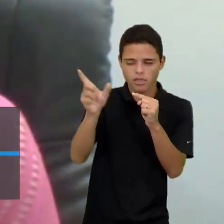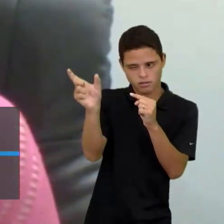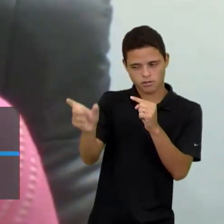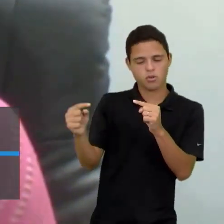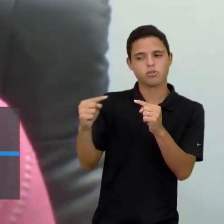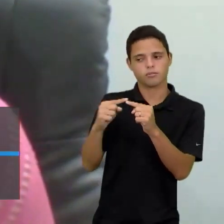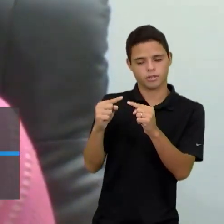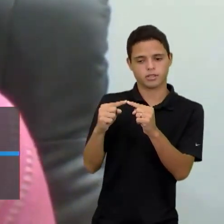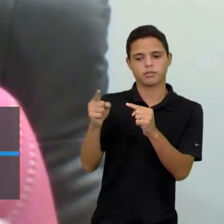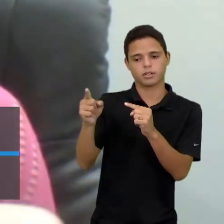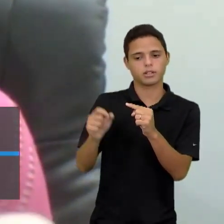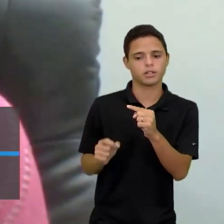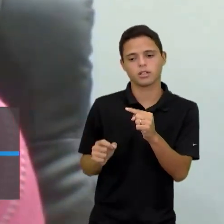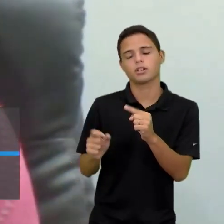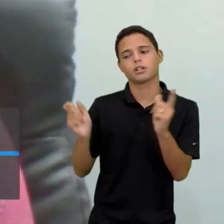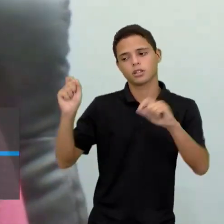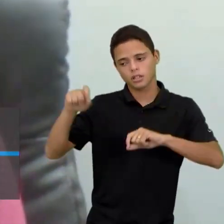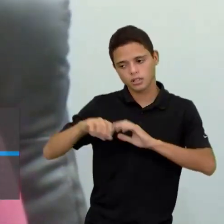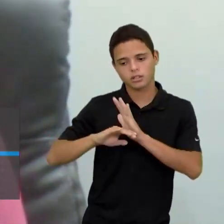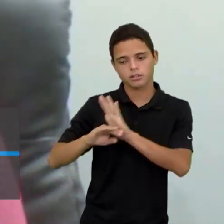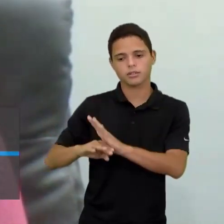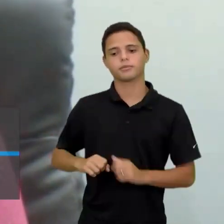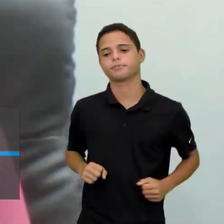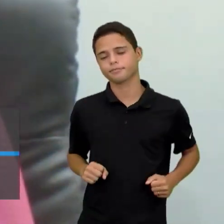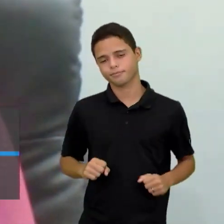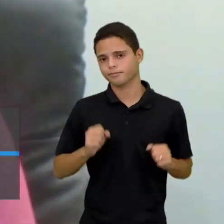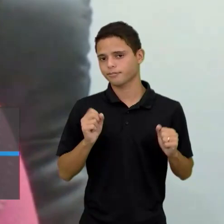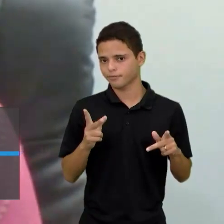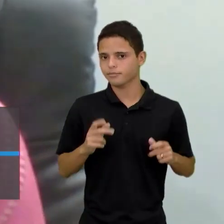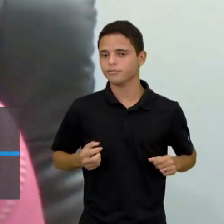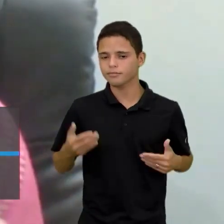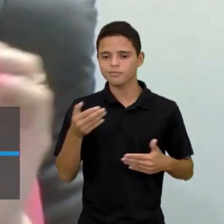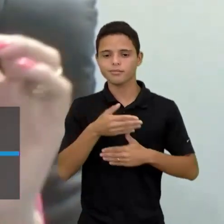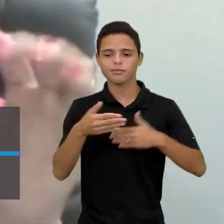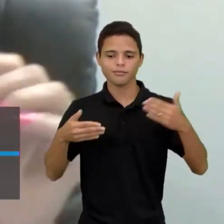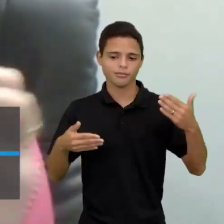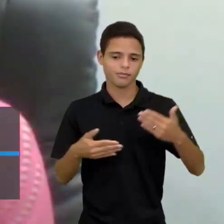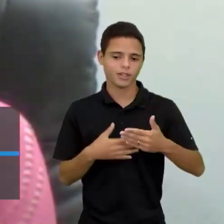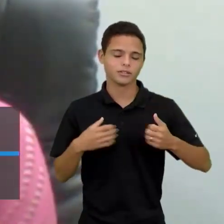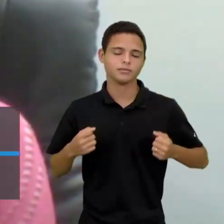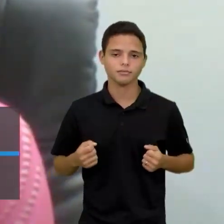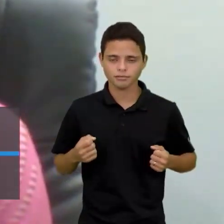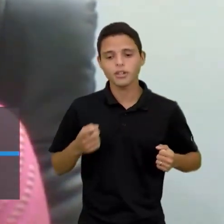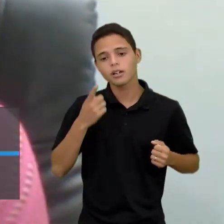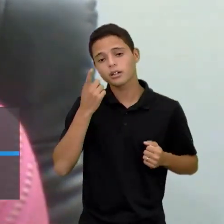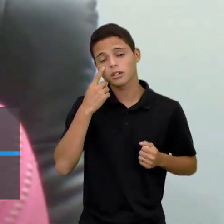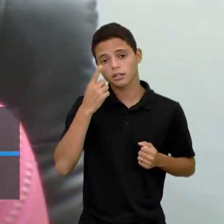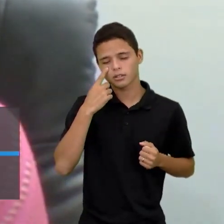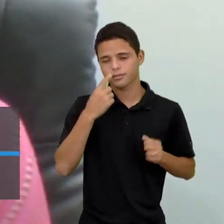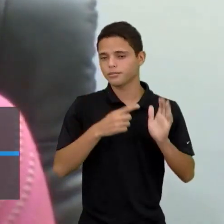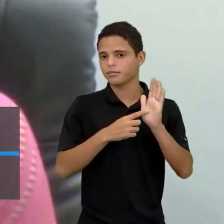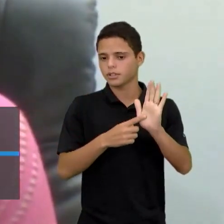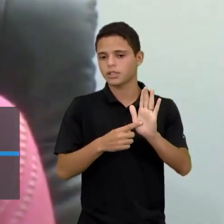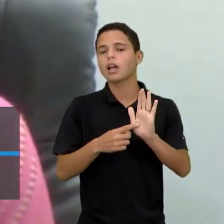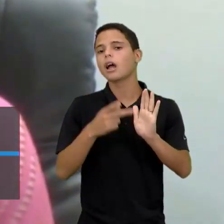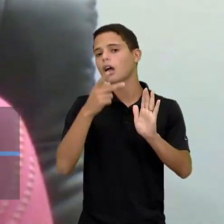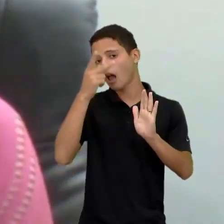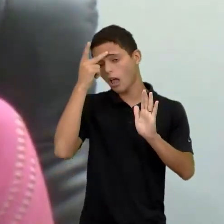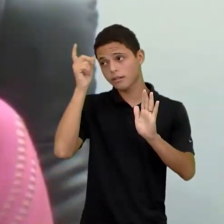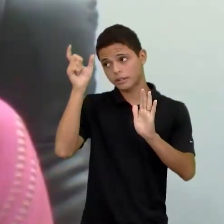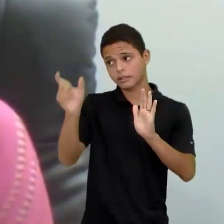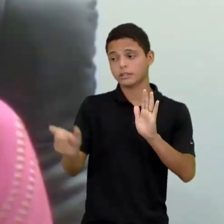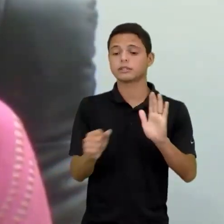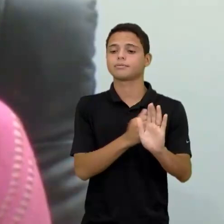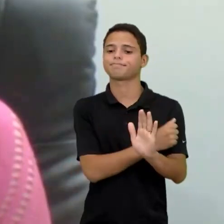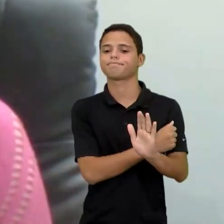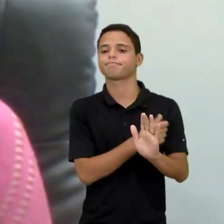aluno propriamente dito. Aí depois, no próximo slide, eu vou mostrar para vocês que esse aluno que vai aparecer aí, ele não